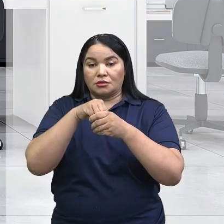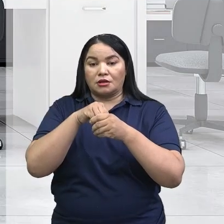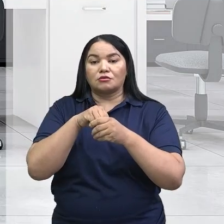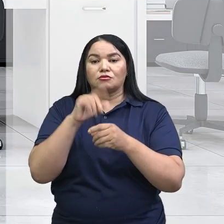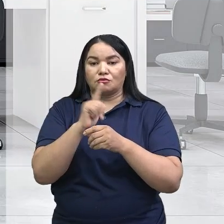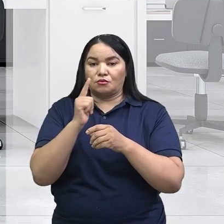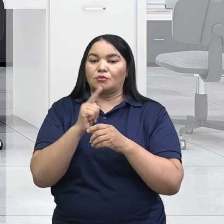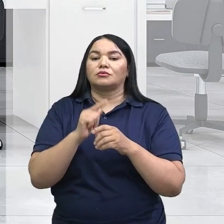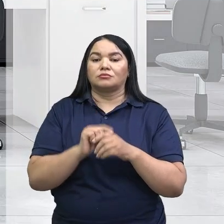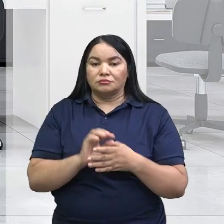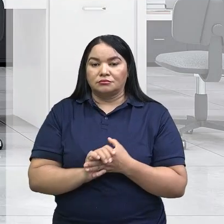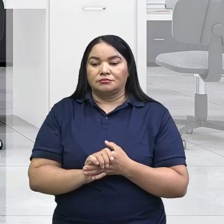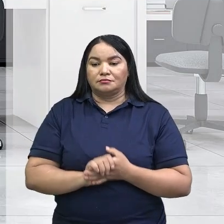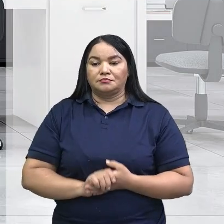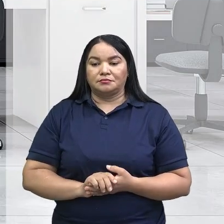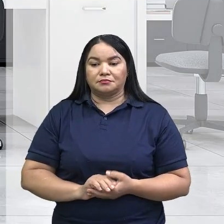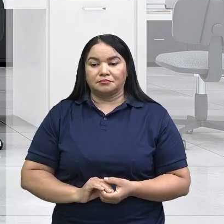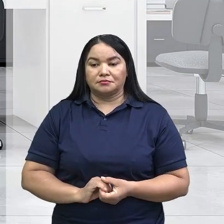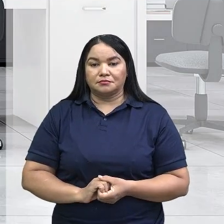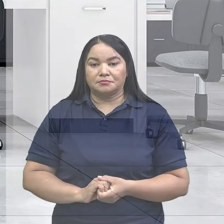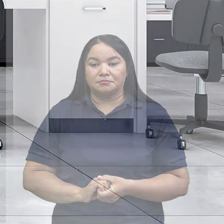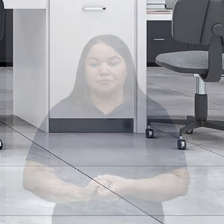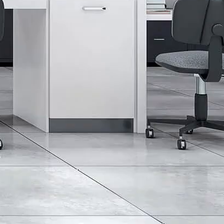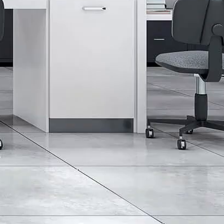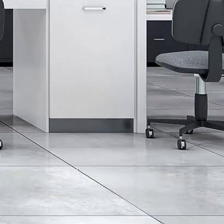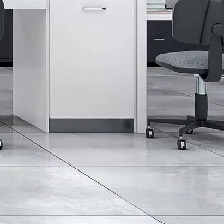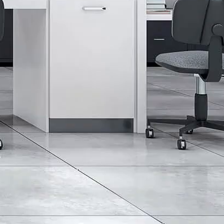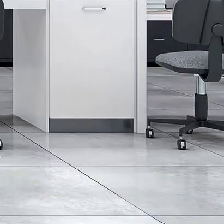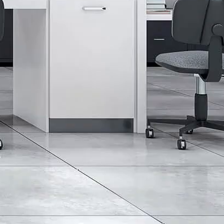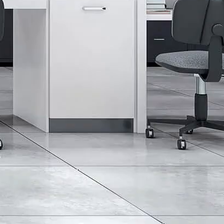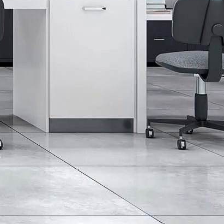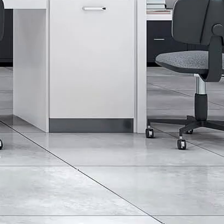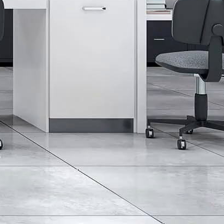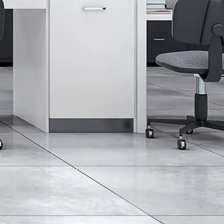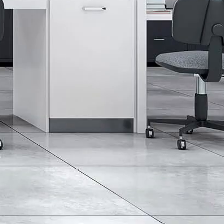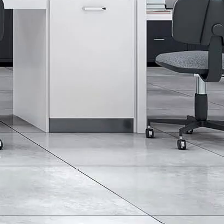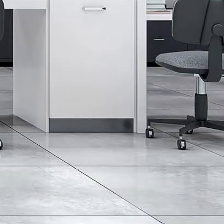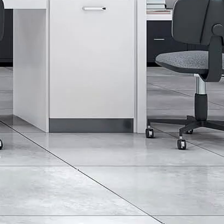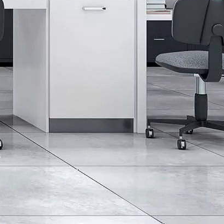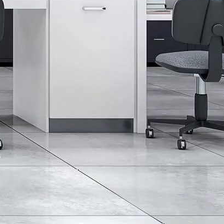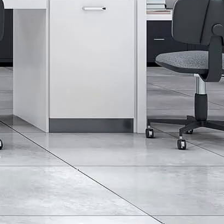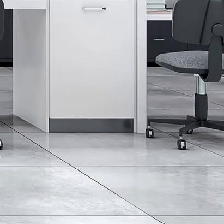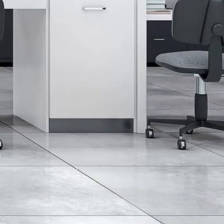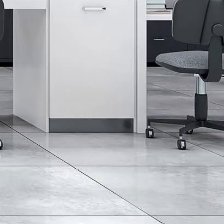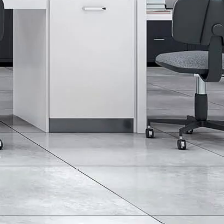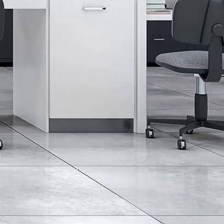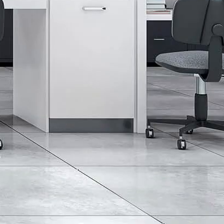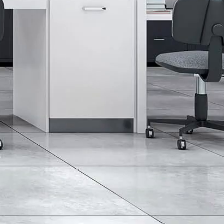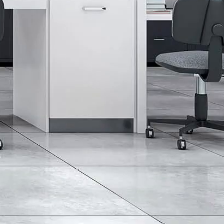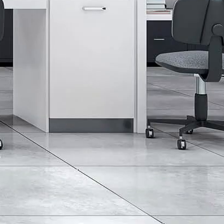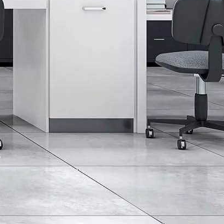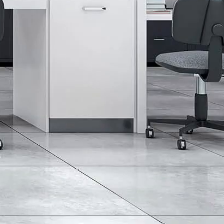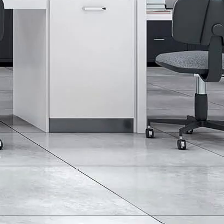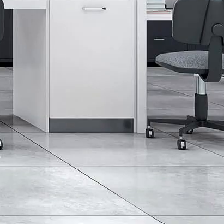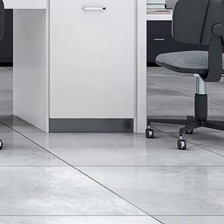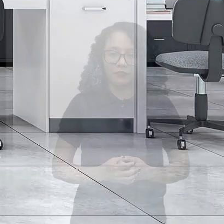em outro, tá? Então a gente tem aí a técnica da transgenia, ok? E essa técnica, né, essas técnicas aí, elas têm algumas